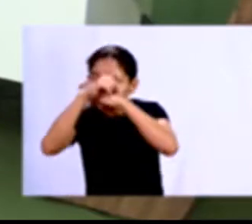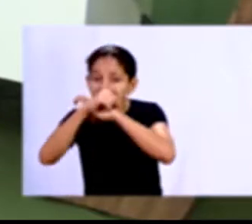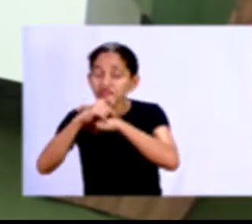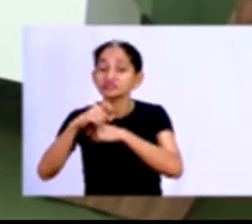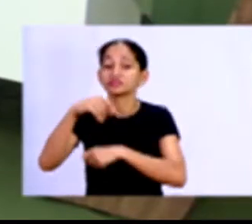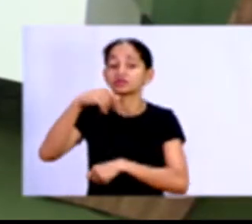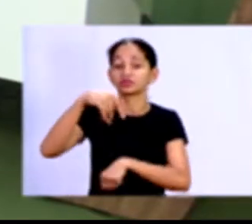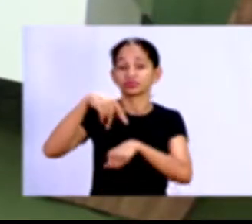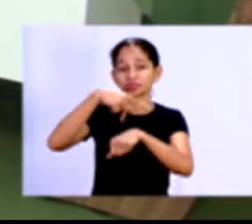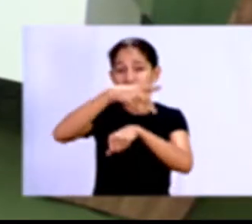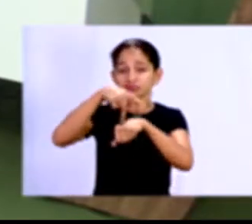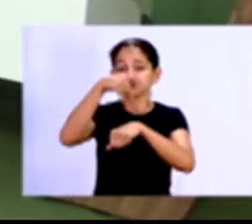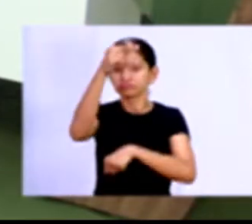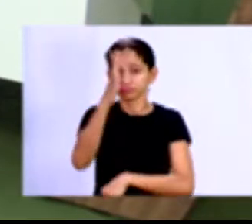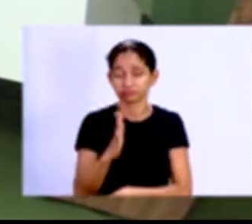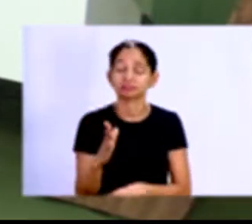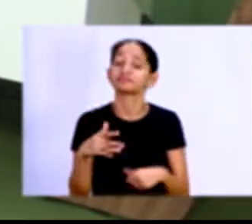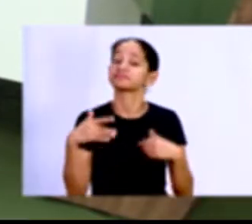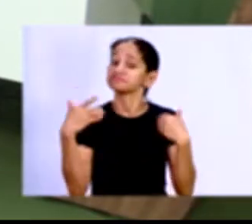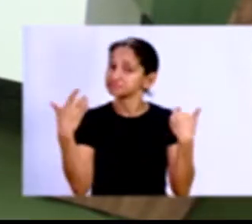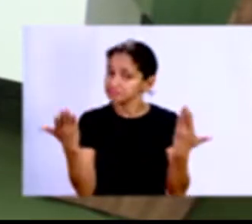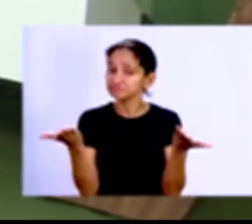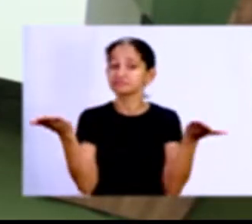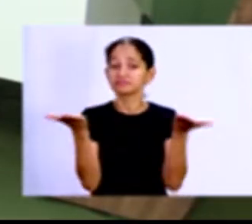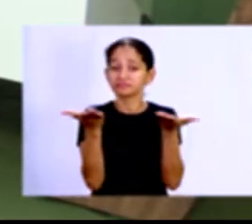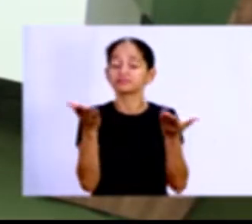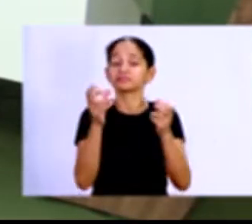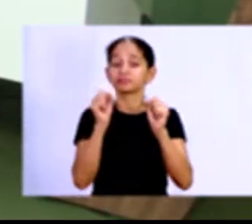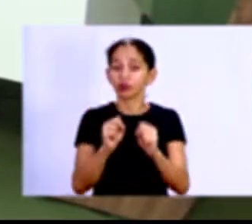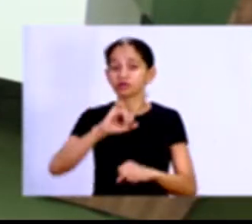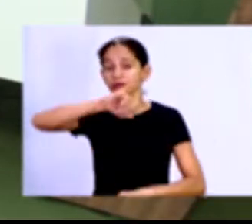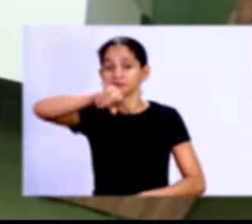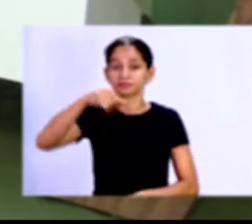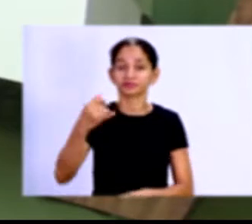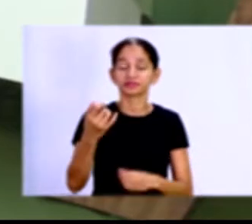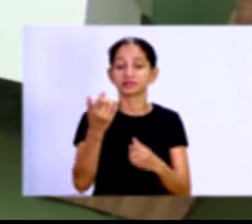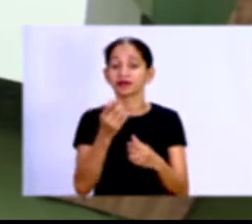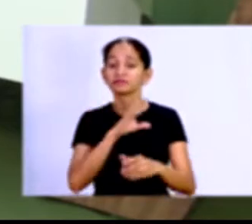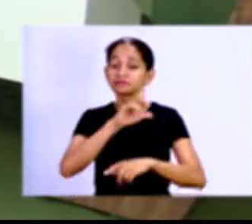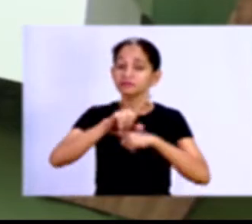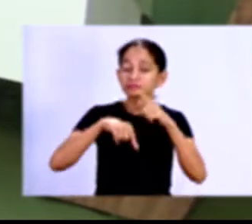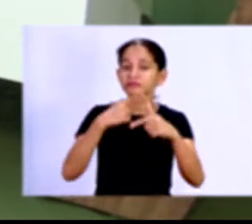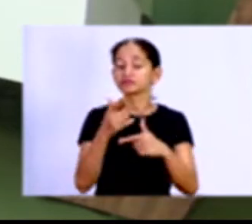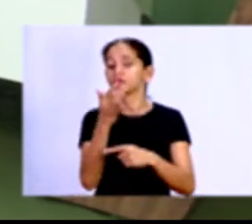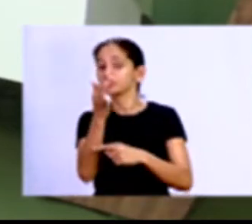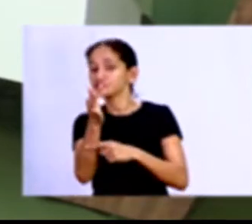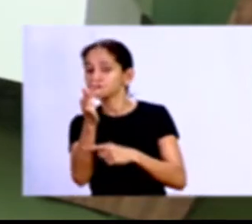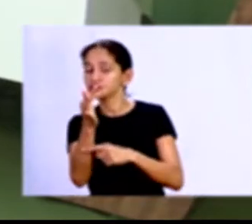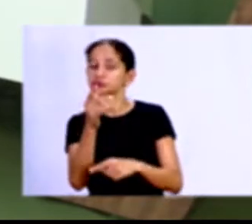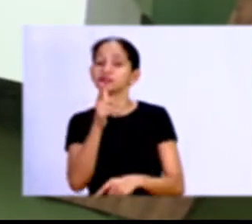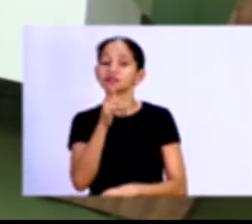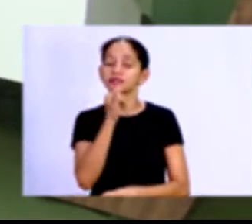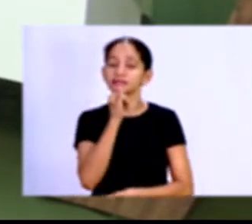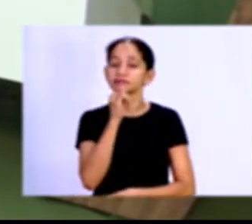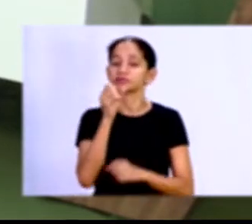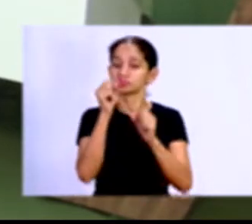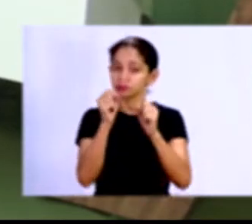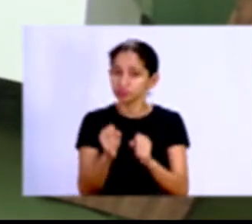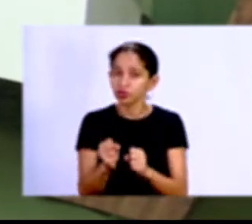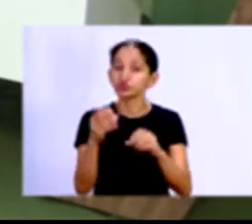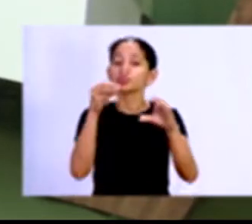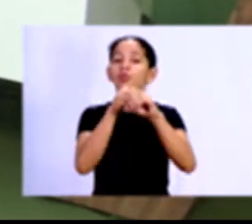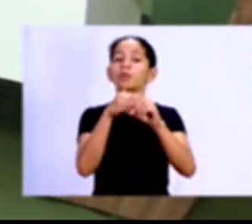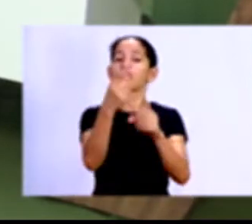está vivendo hoje é uma ótima oportunidade para quem... Os alunos vão ver lá na frente que às vezes, por exemplo, fazer uma aplicação na